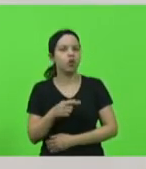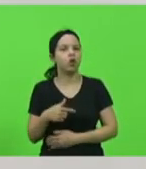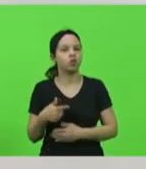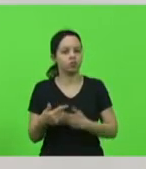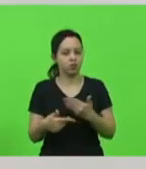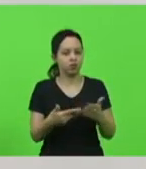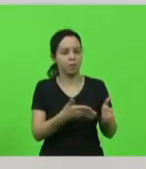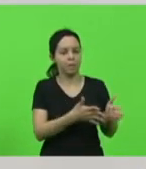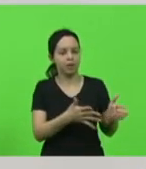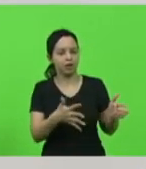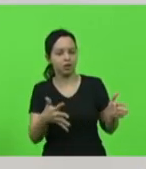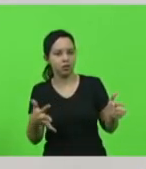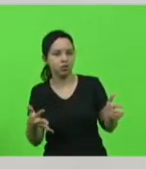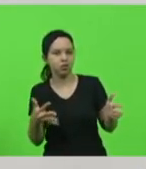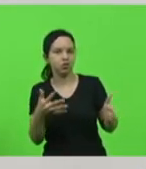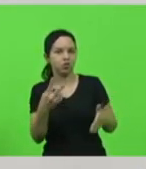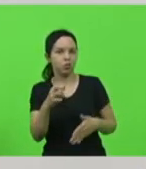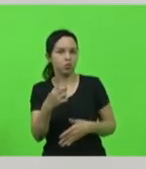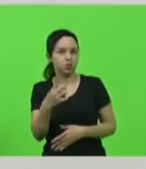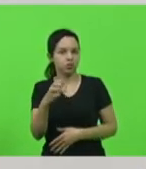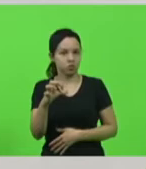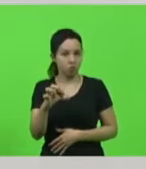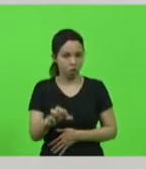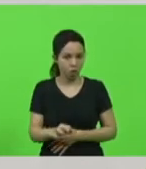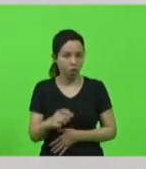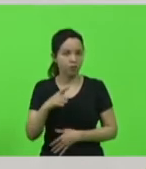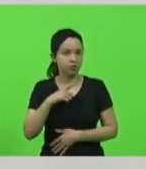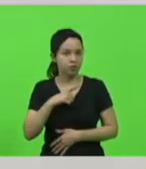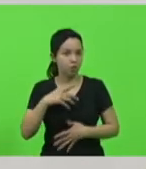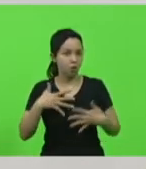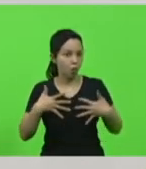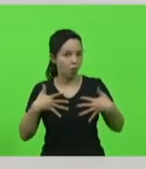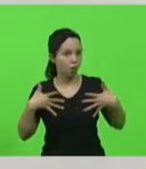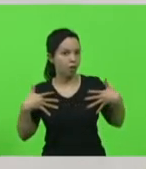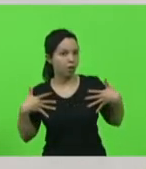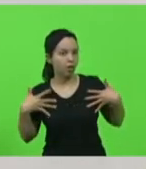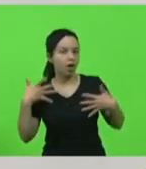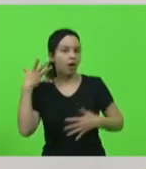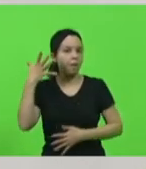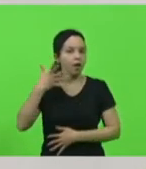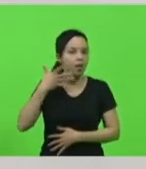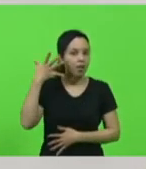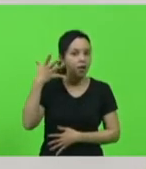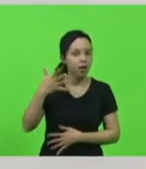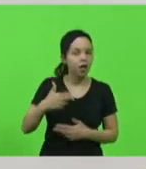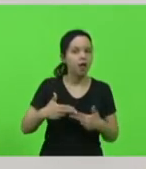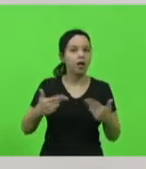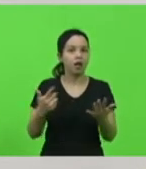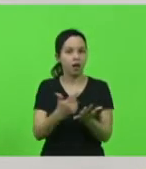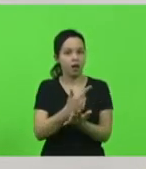em 2019, foram realizadas homenagens, palestras, lançamentos de livro, exposição,